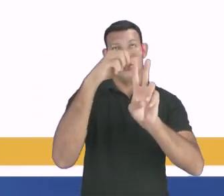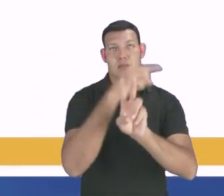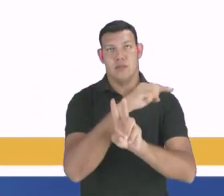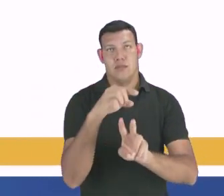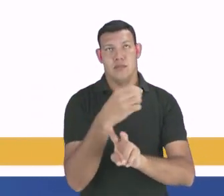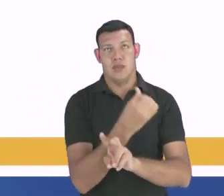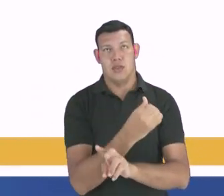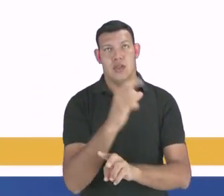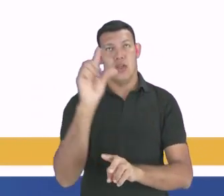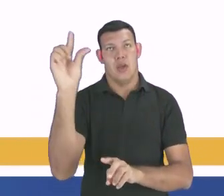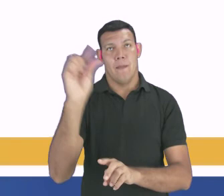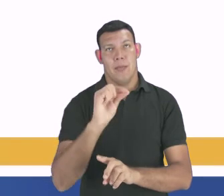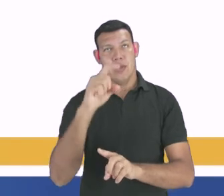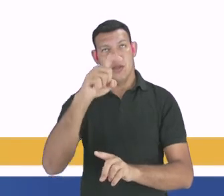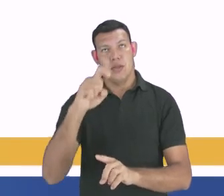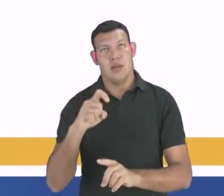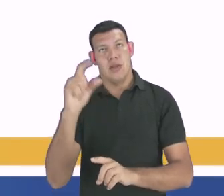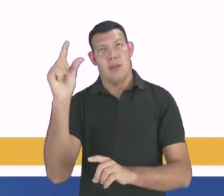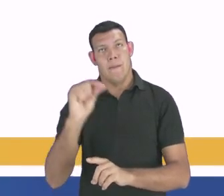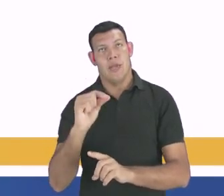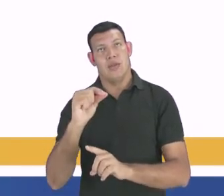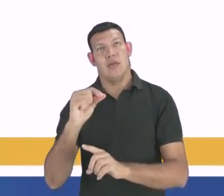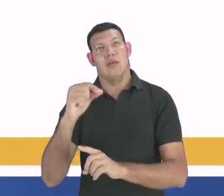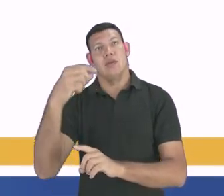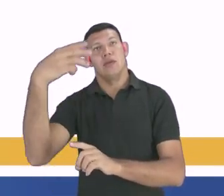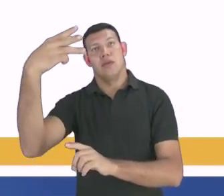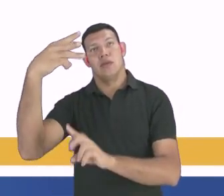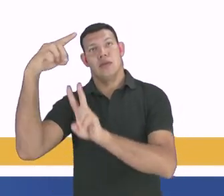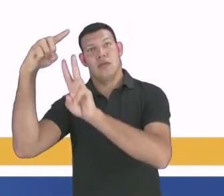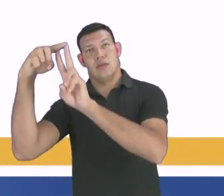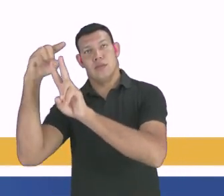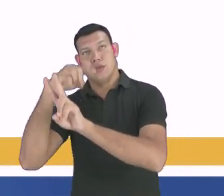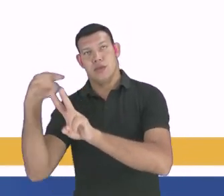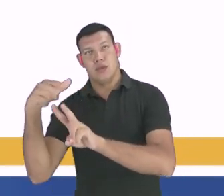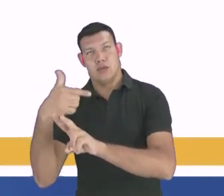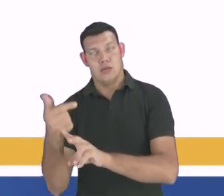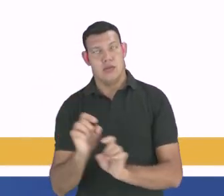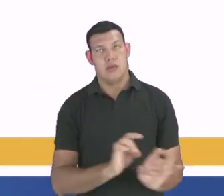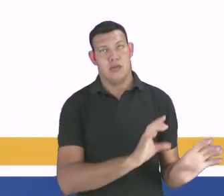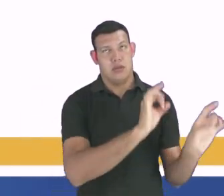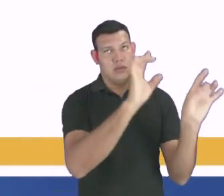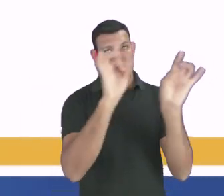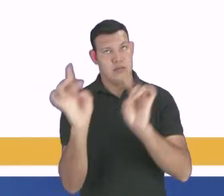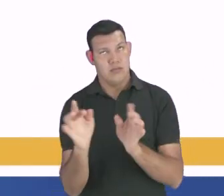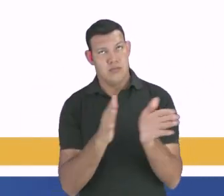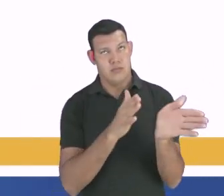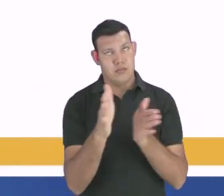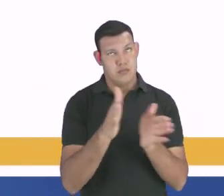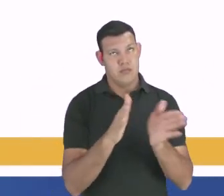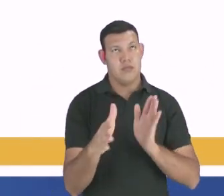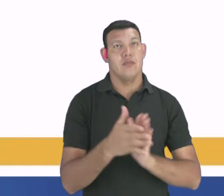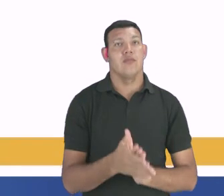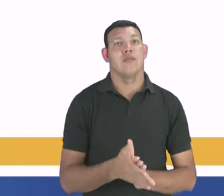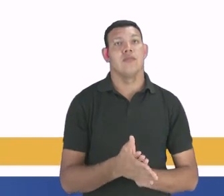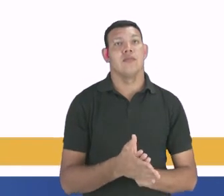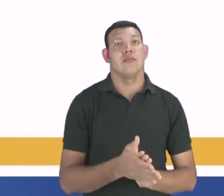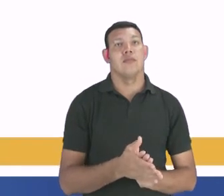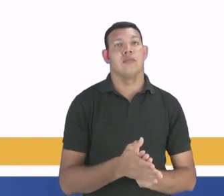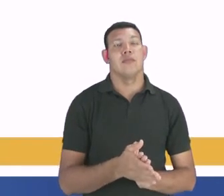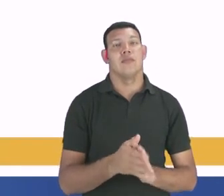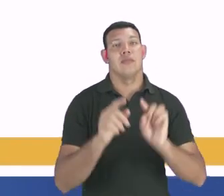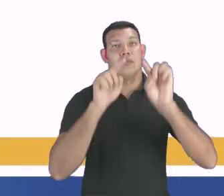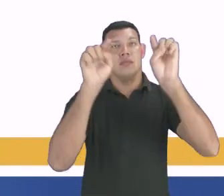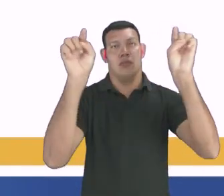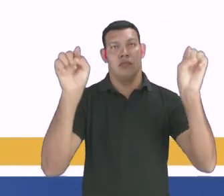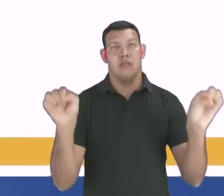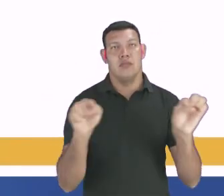que 3π sobre 2, que é uma solução particular, novamente, do intervalo, desse intervalo